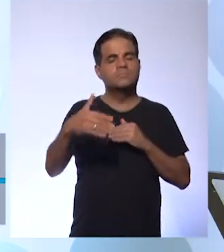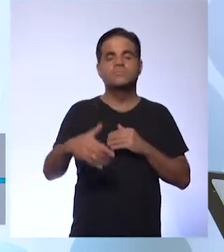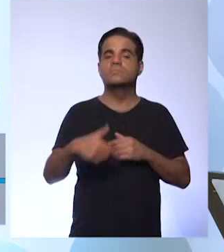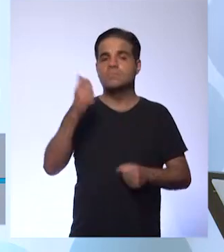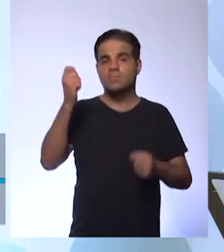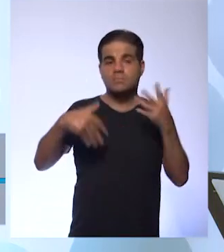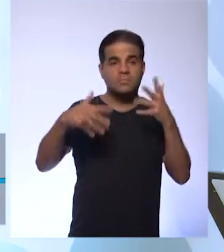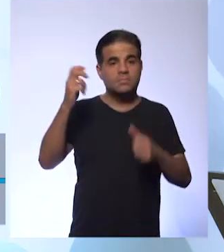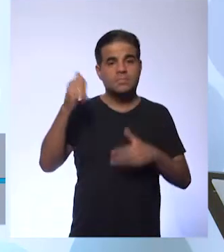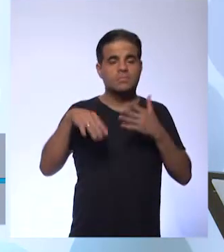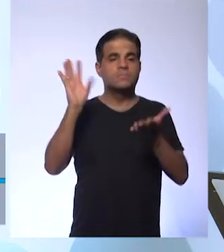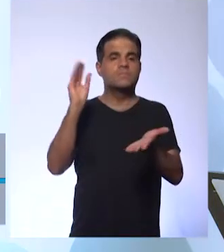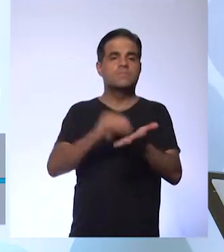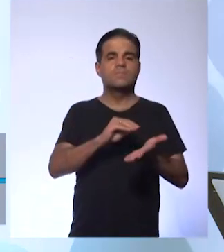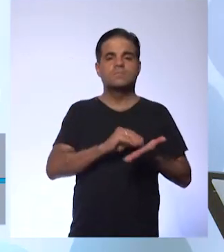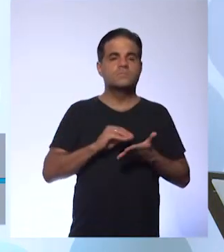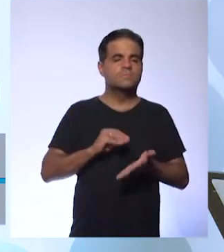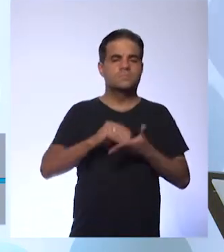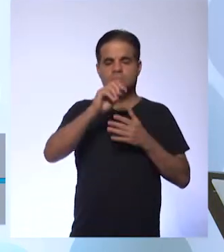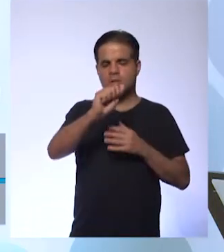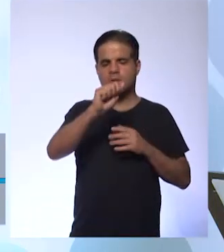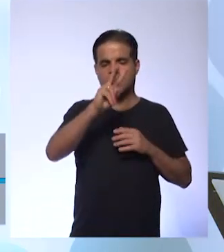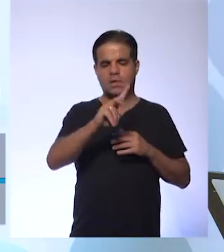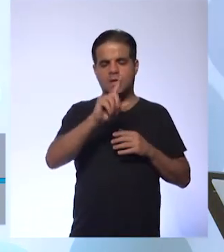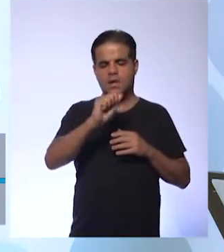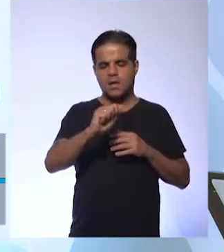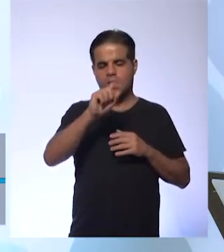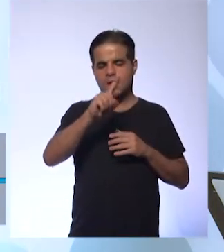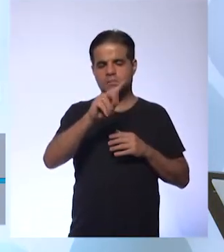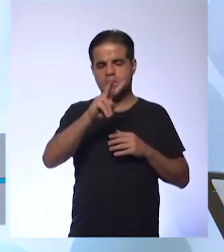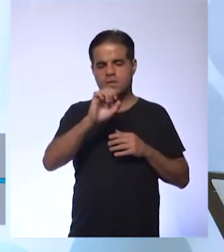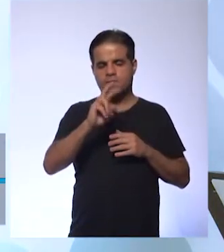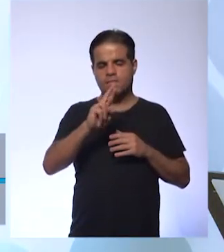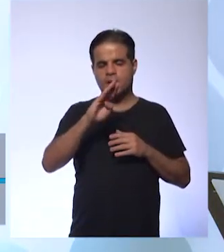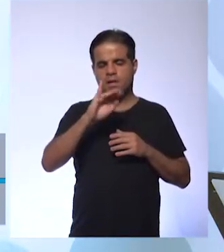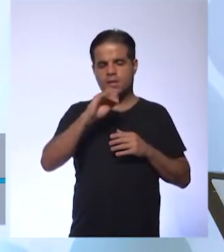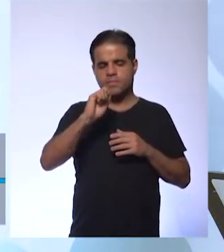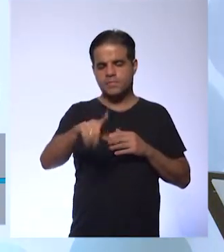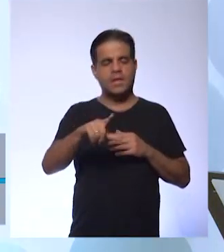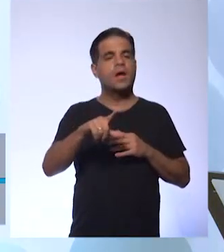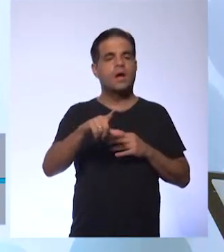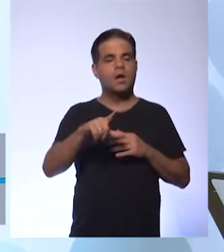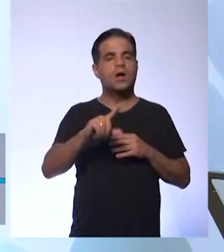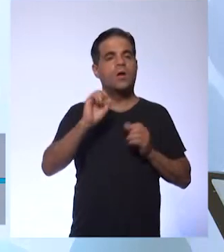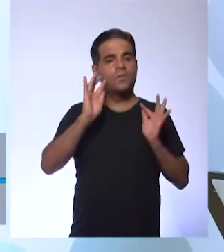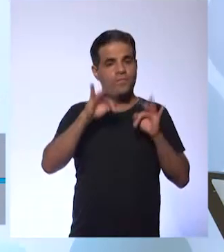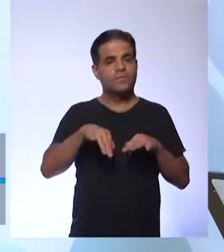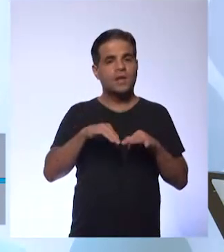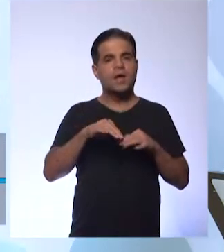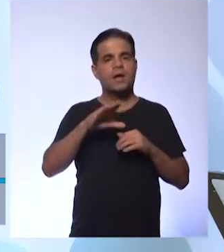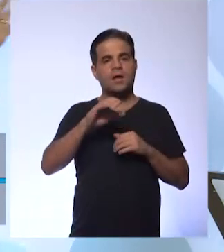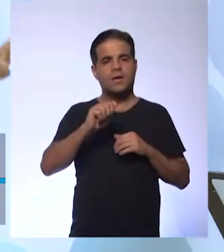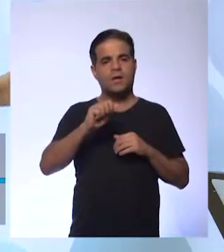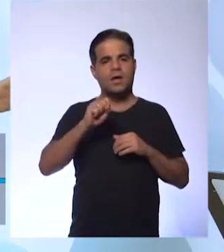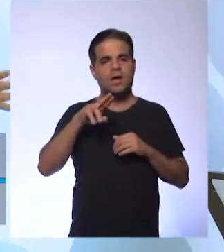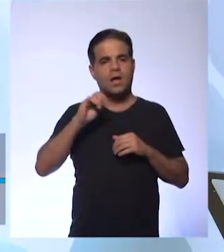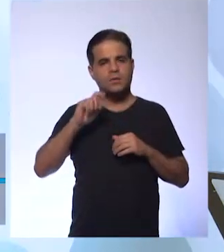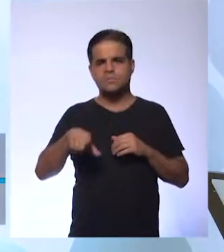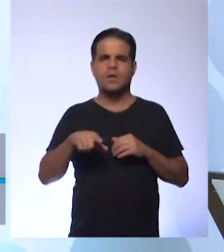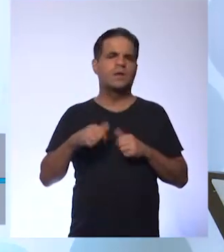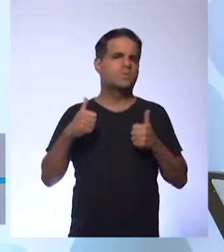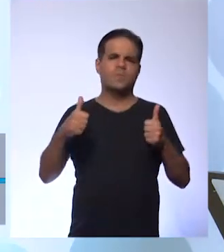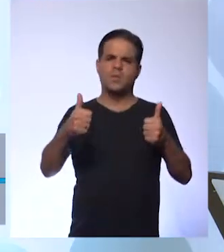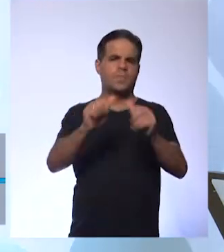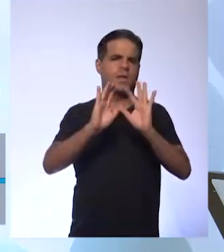que ela faltou ali o adverbial, né? Subordinada, adverbial, final, causal e consequência. Tudo